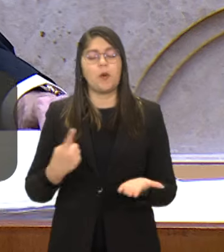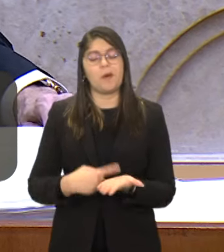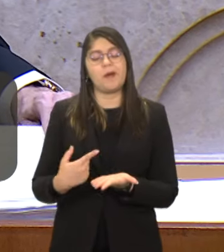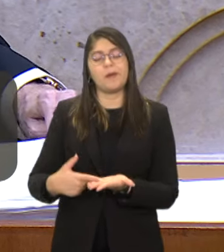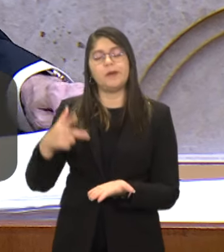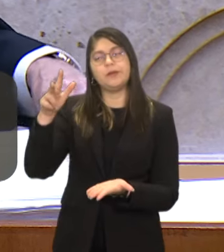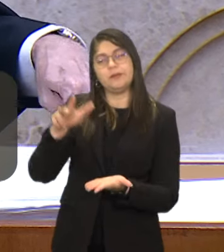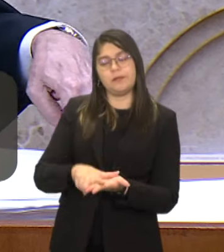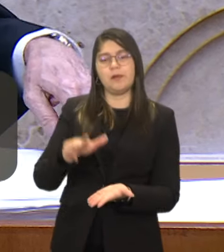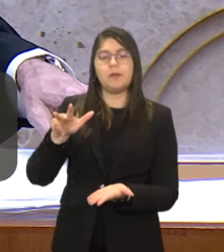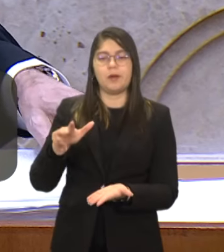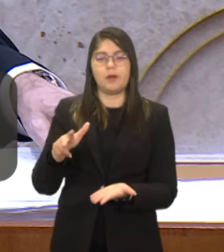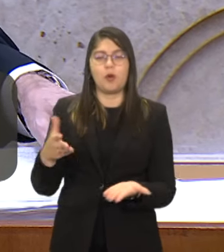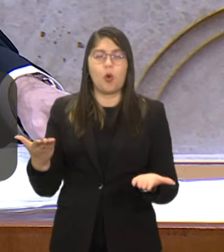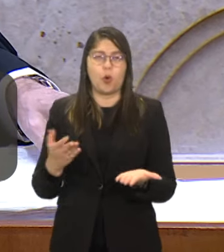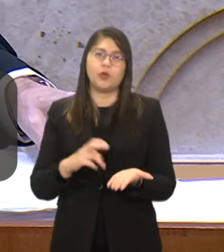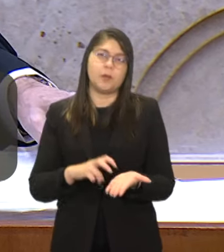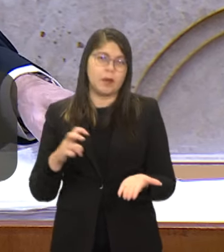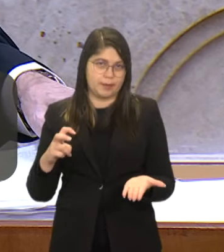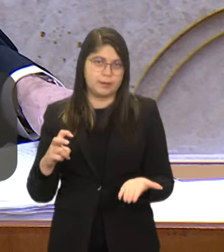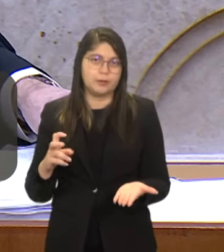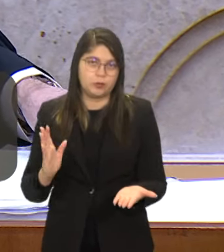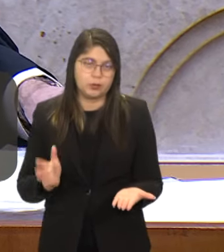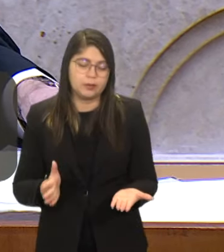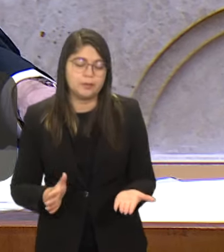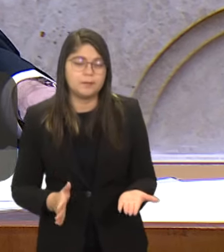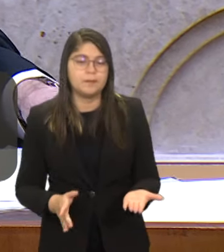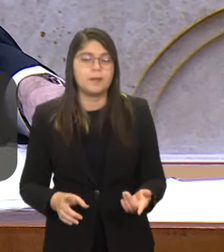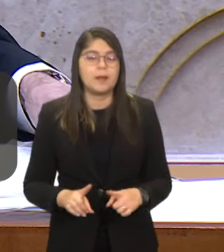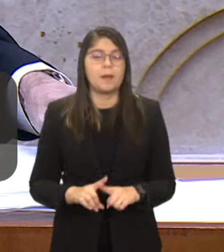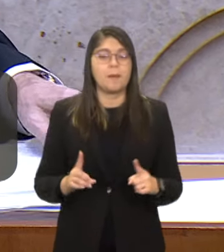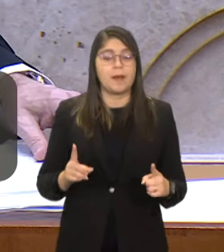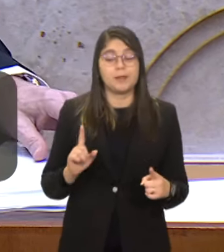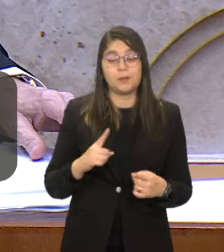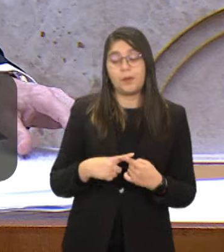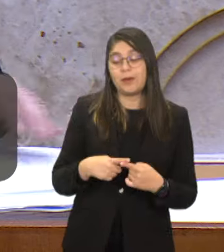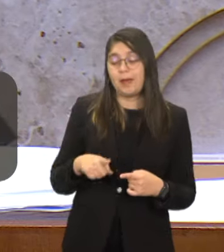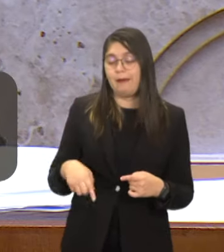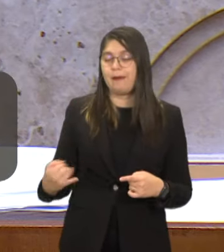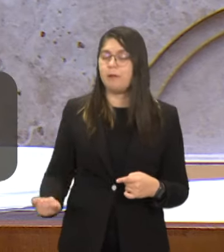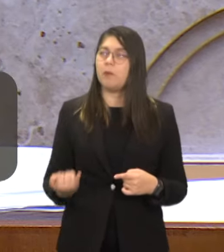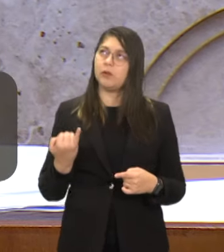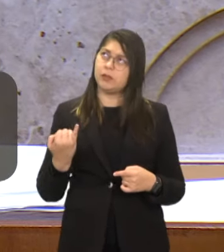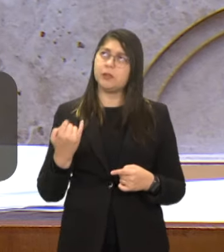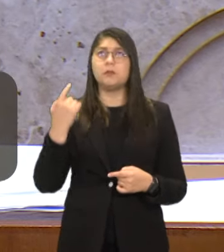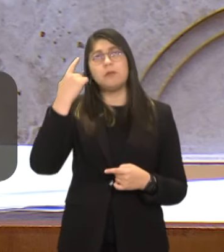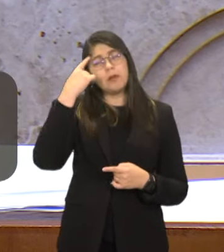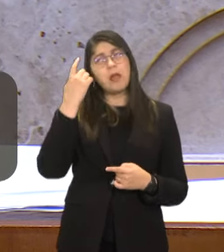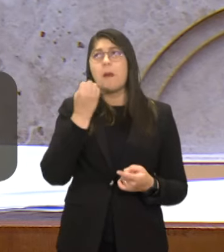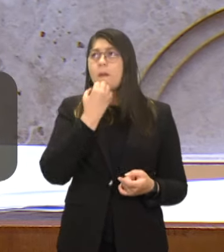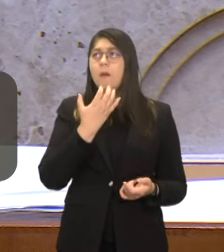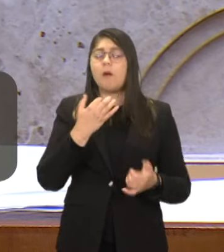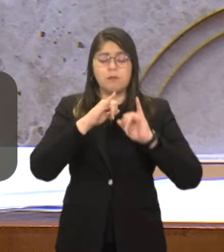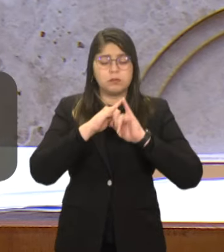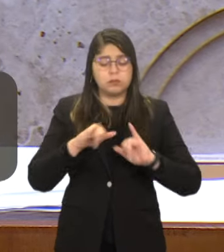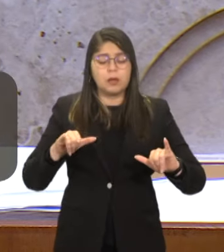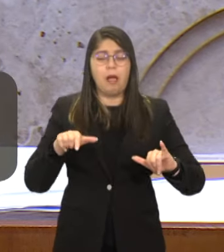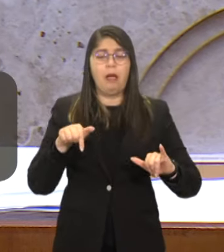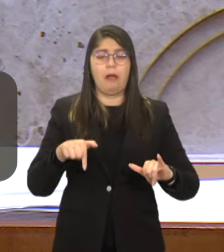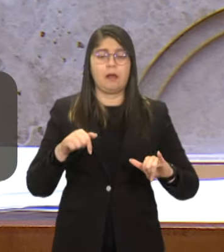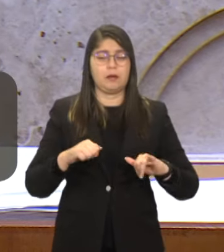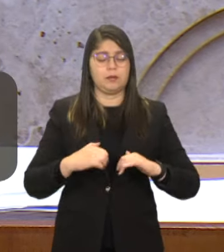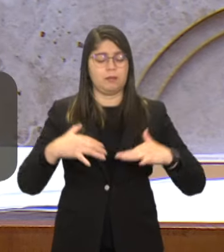o acordo, homologuei hoje pela manhã, mas pela sua importância me pareceu bem trazer também aqui